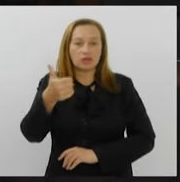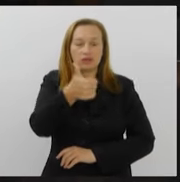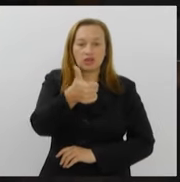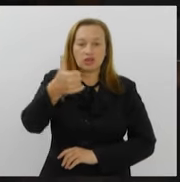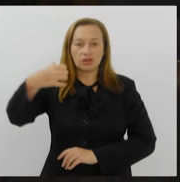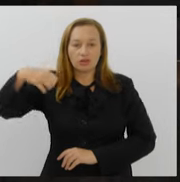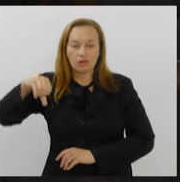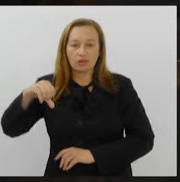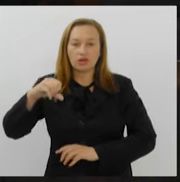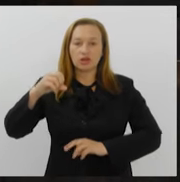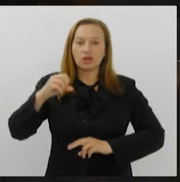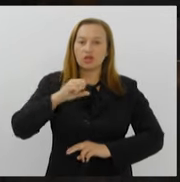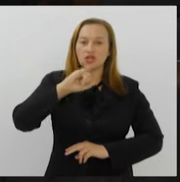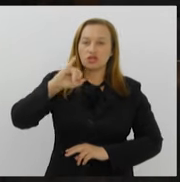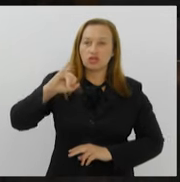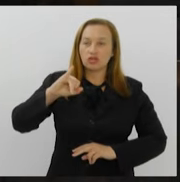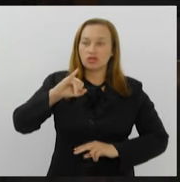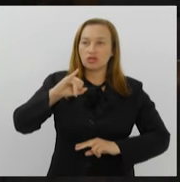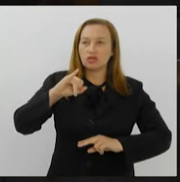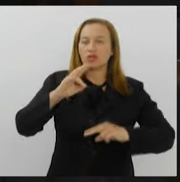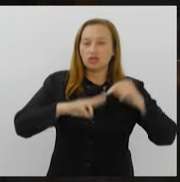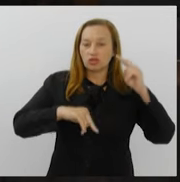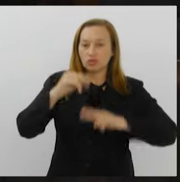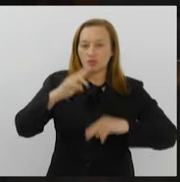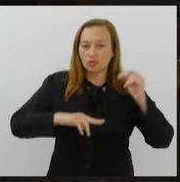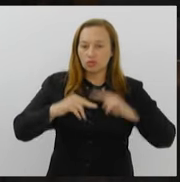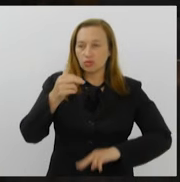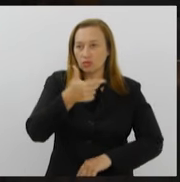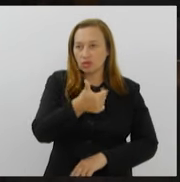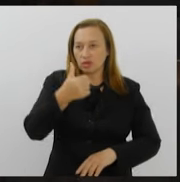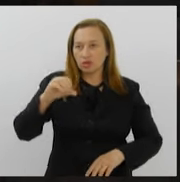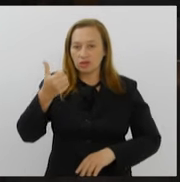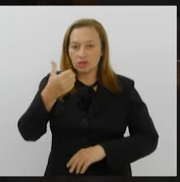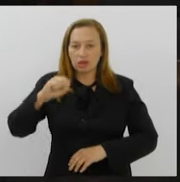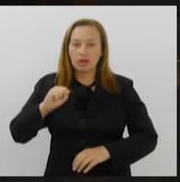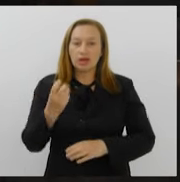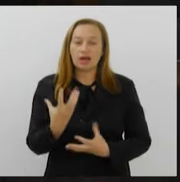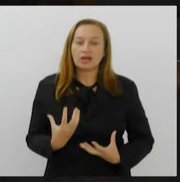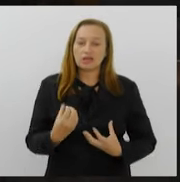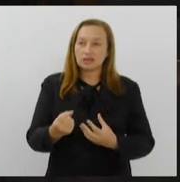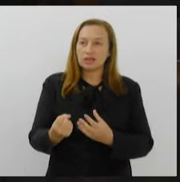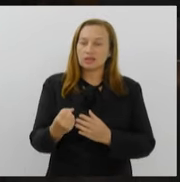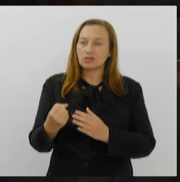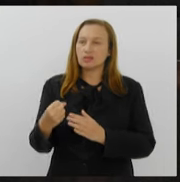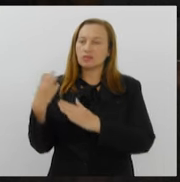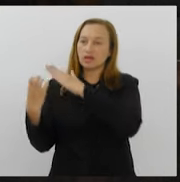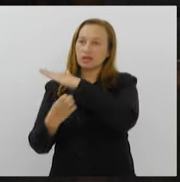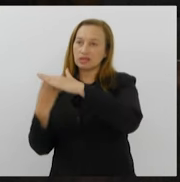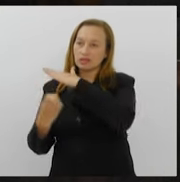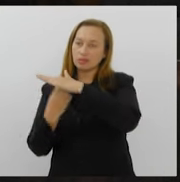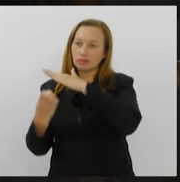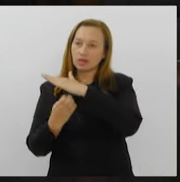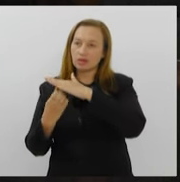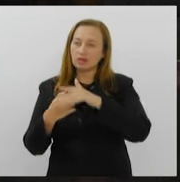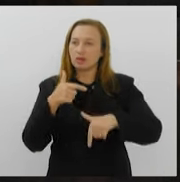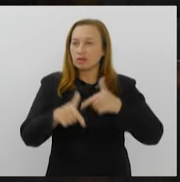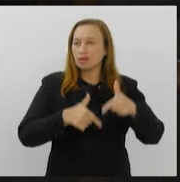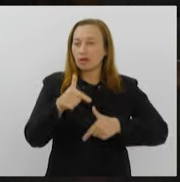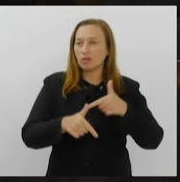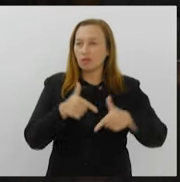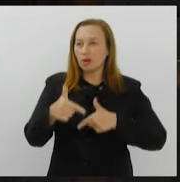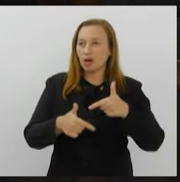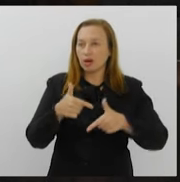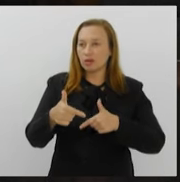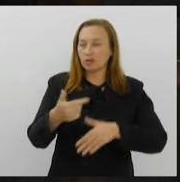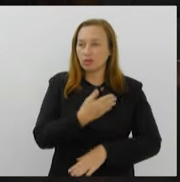de 18, que dispõe sobre a aceitação pelas concessionárias de serviço público do pagamento